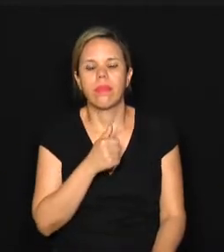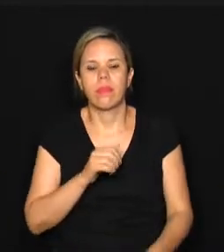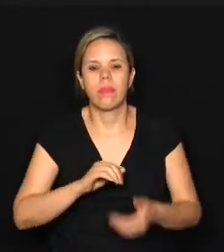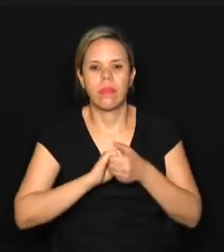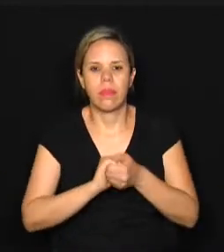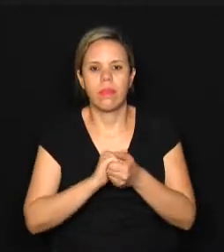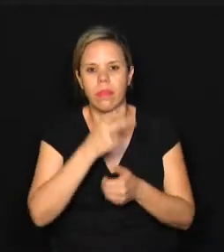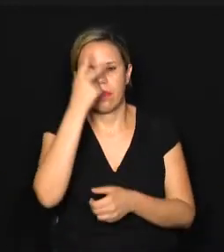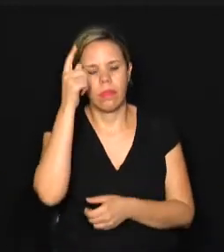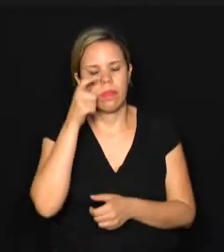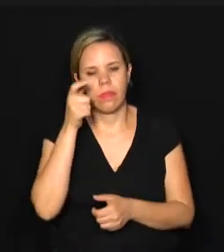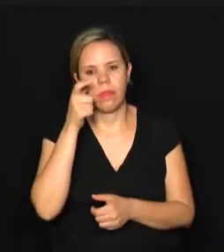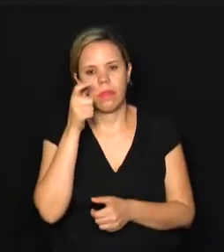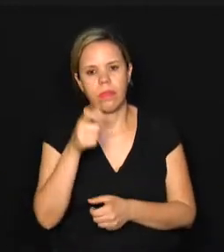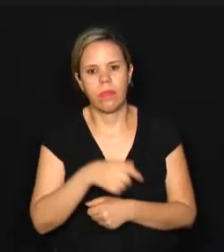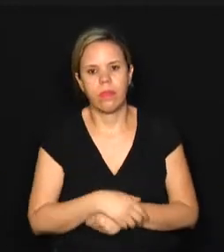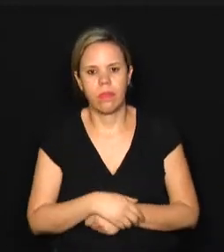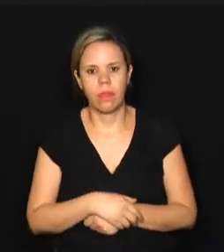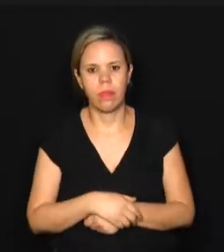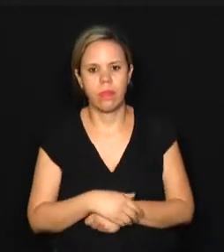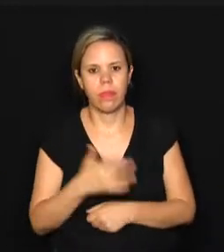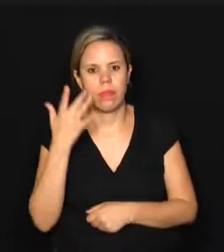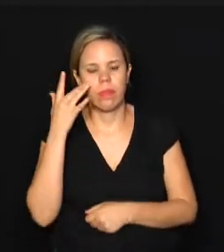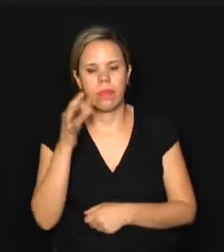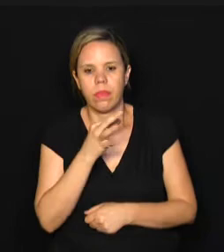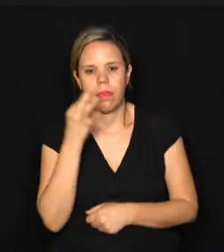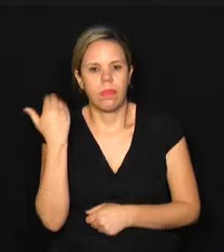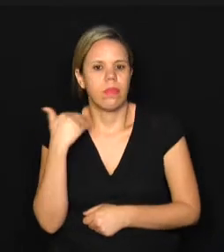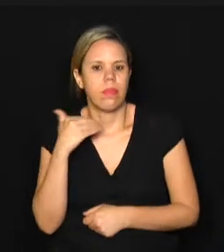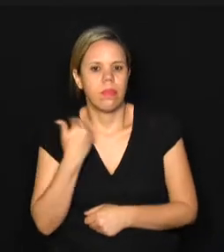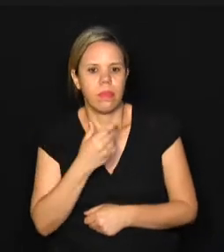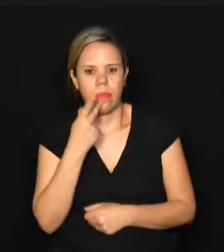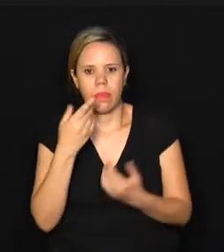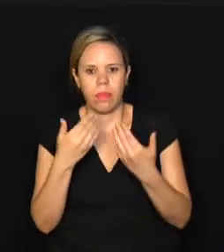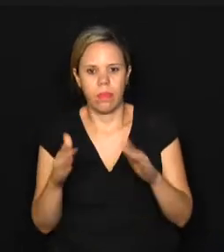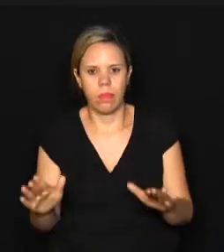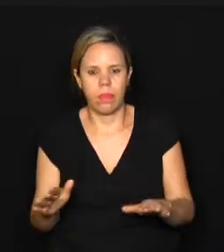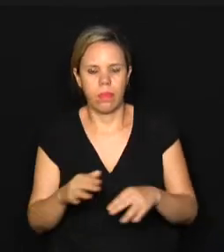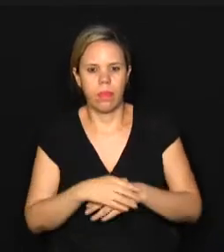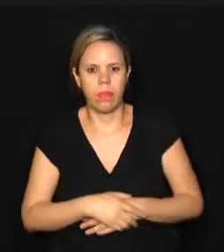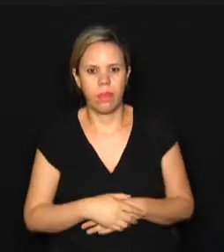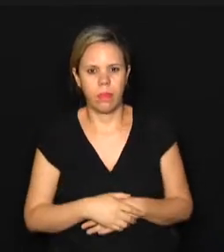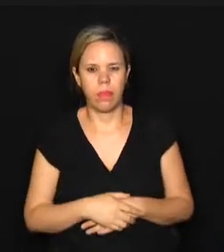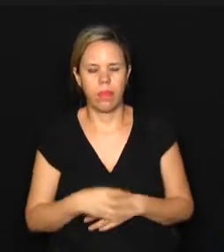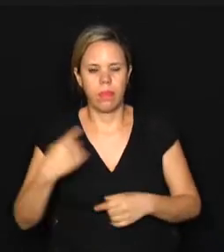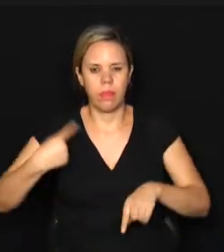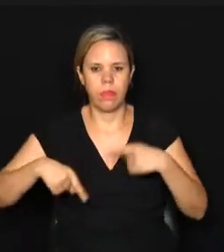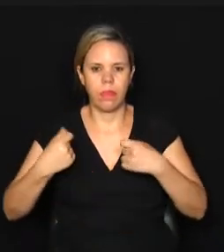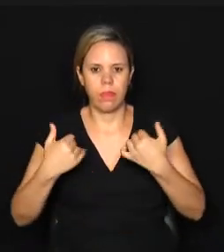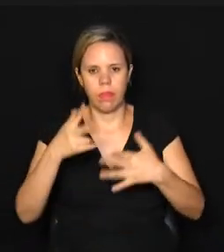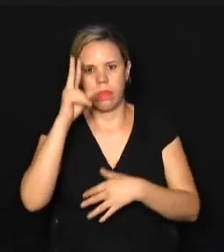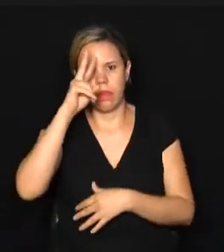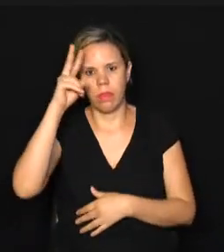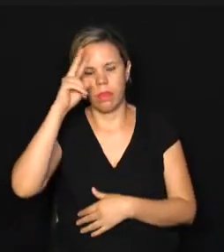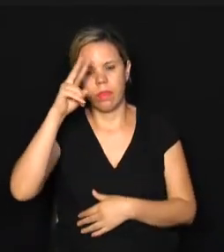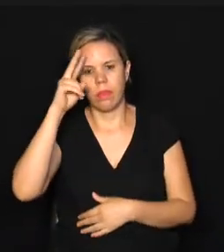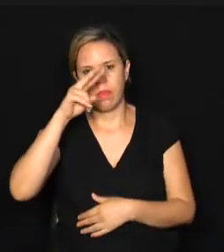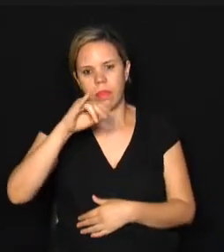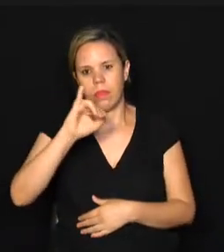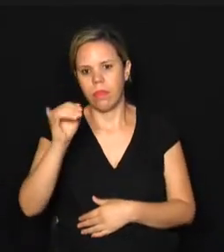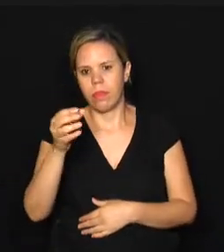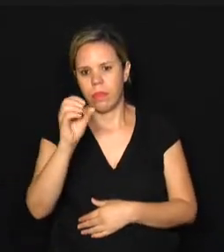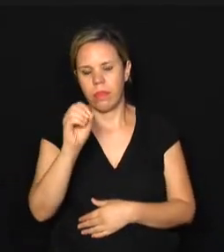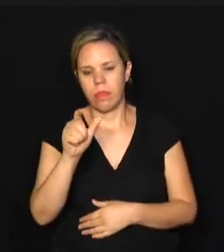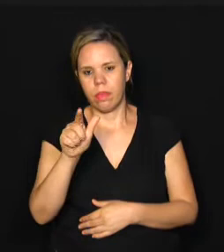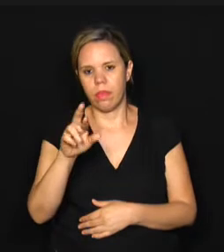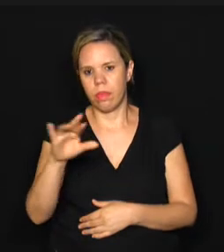quem está assistindo a gente. Achei ótimo a Mariana abrir esse debate aí, lembrando do João Lira, uma